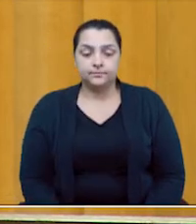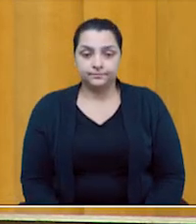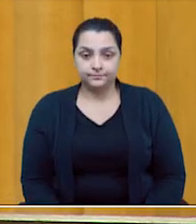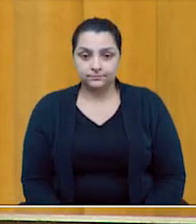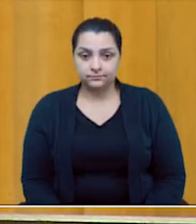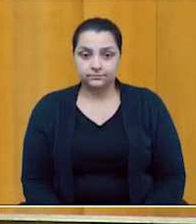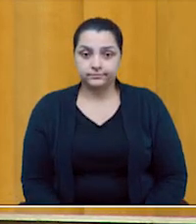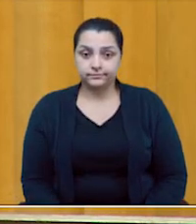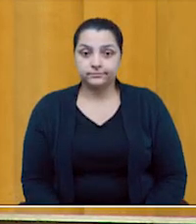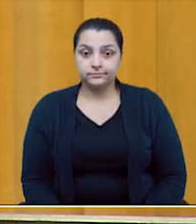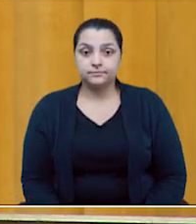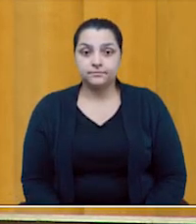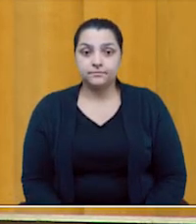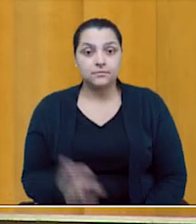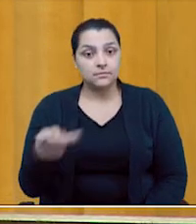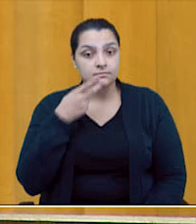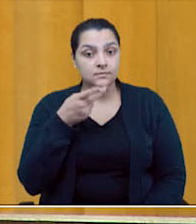Eles disseram,